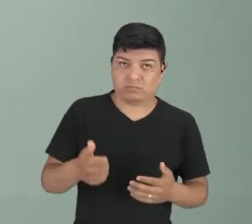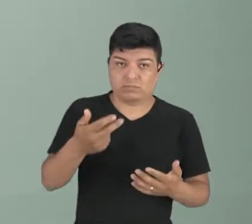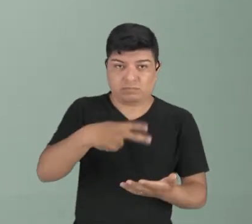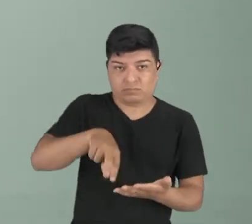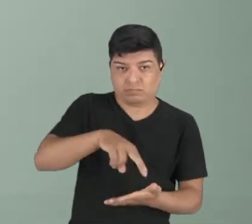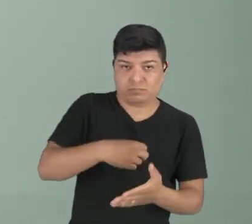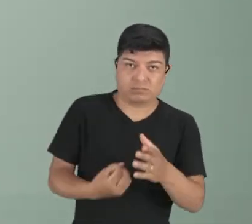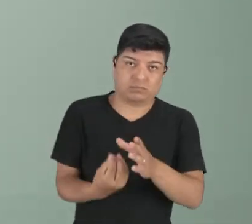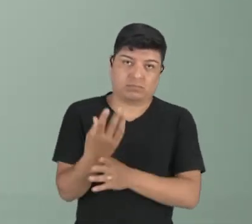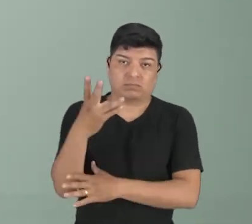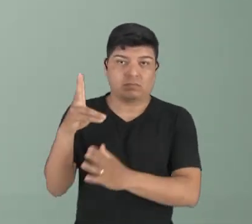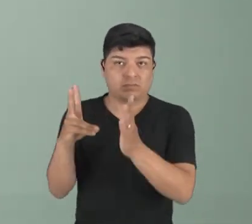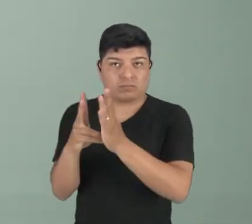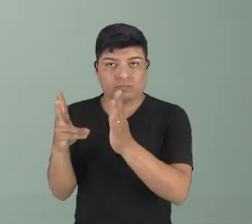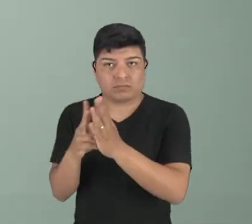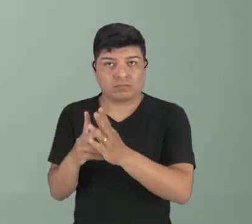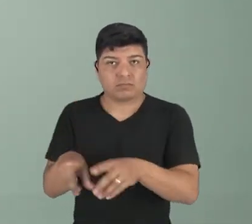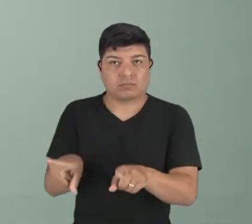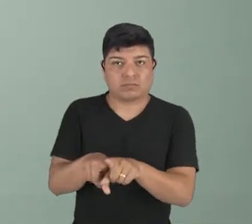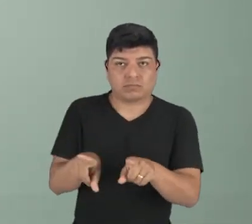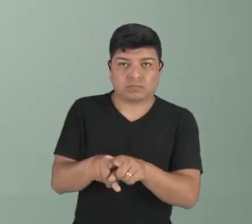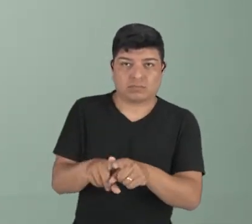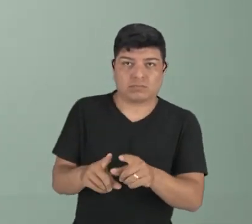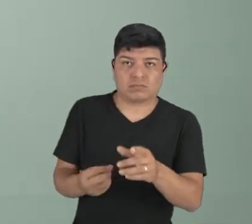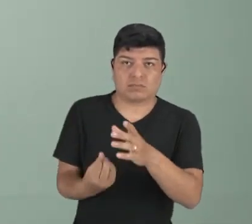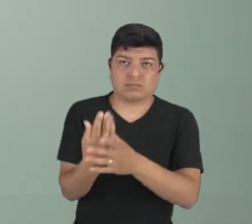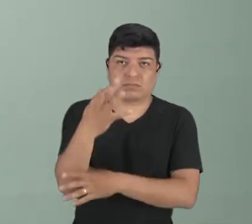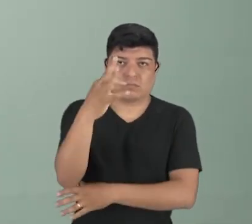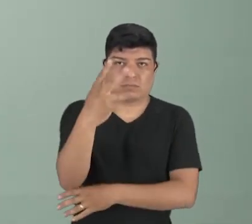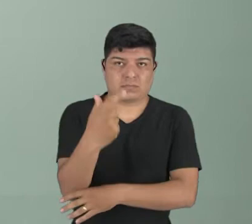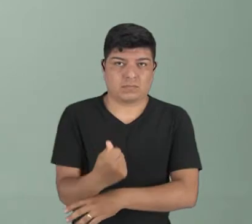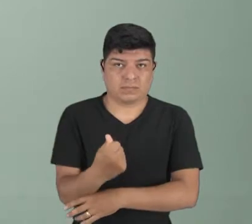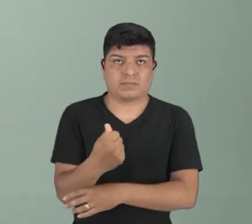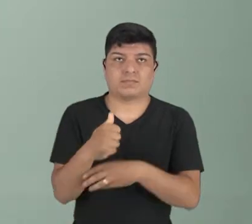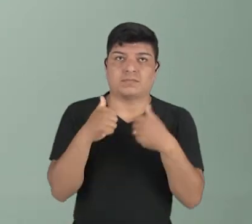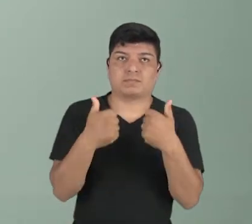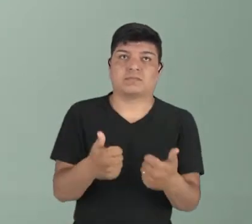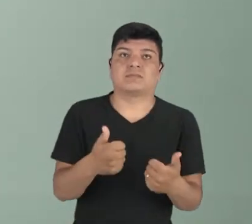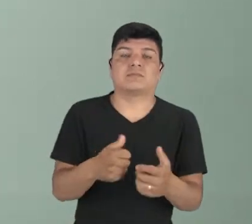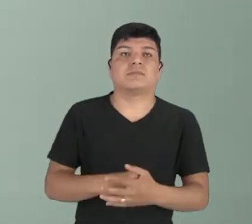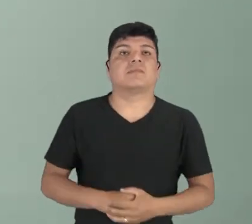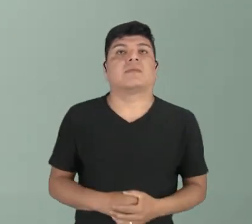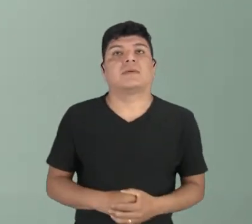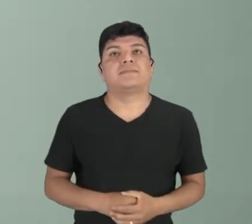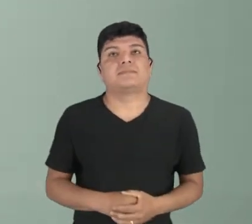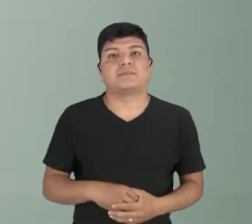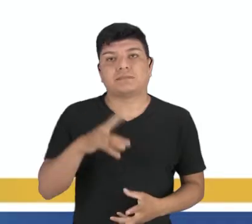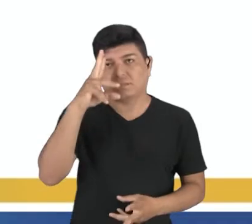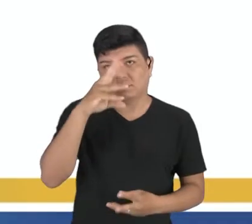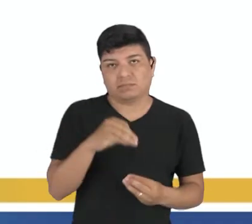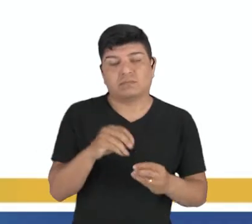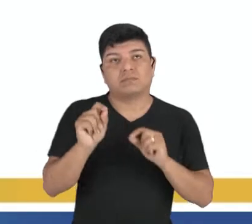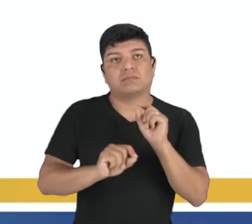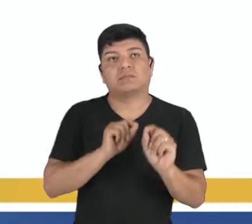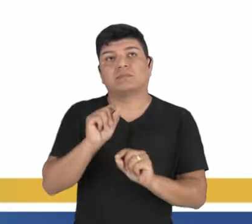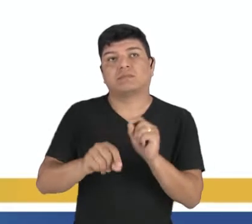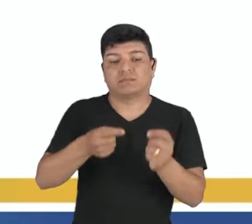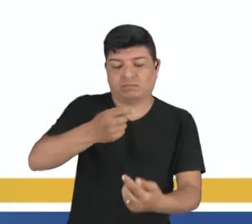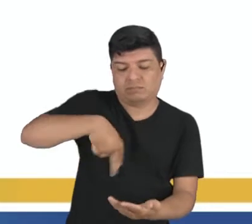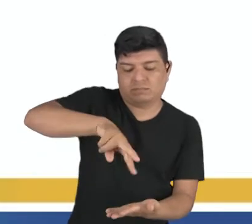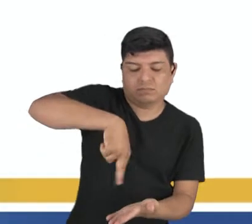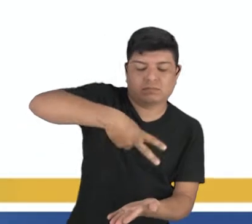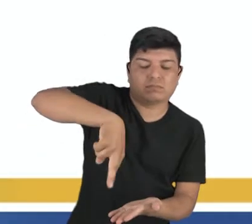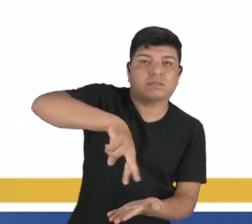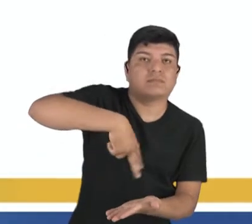de origens indígenas e também de origens africanas, tudo bem? Antes de mais nada, vamos saber o que é